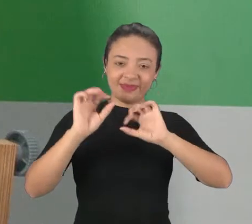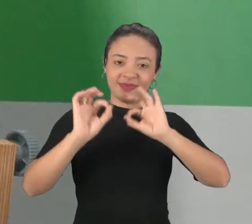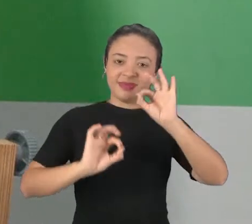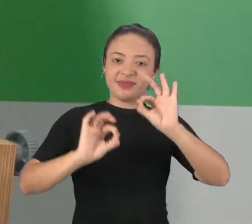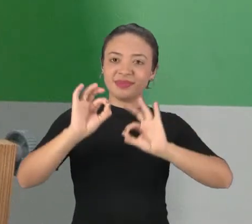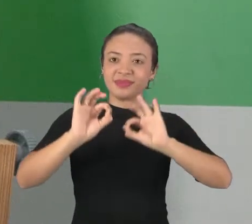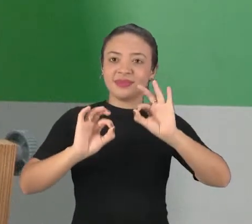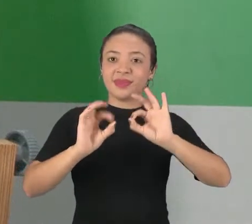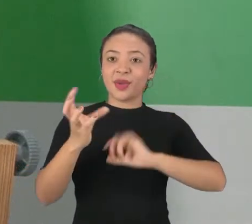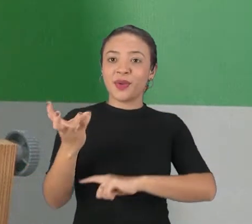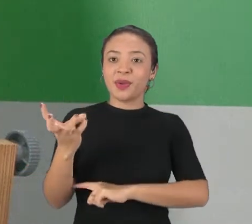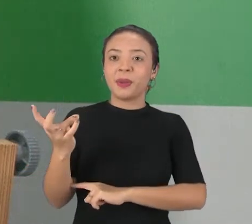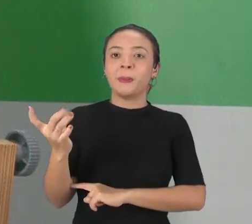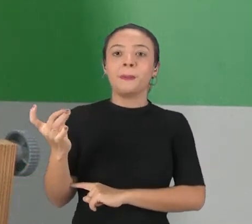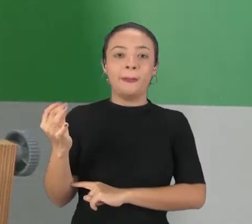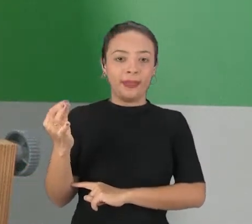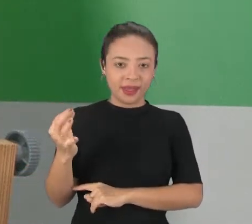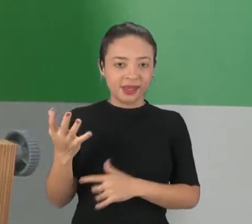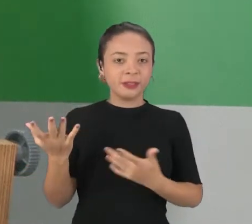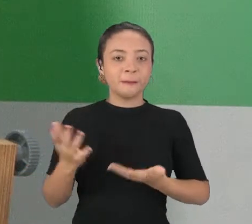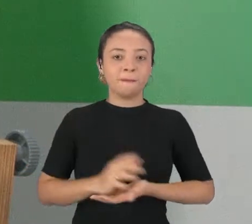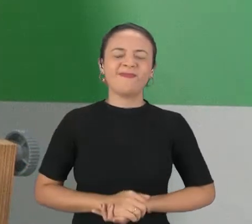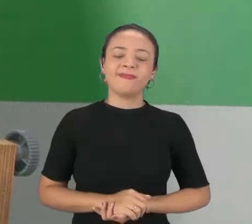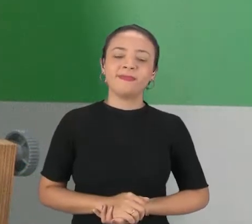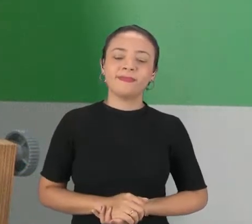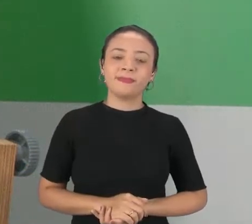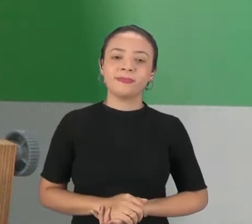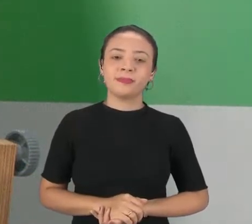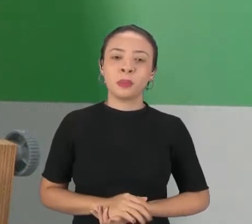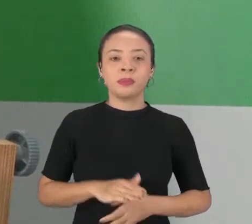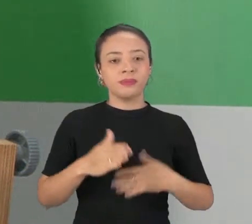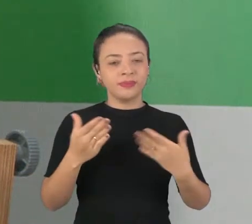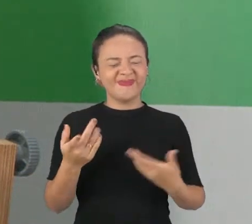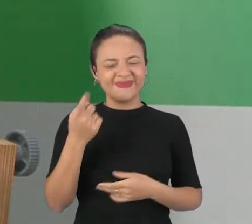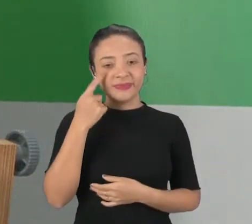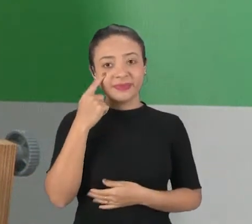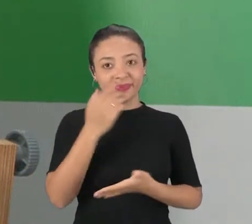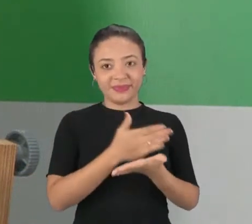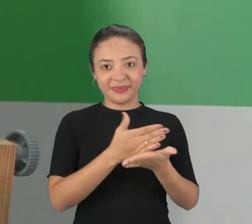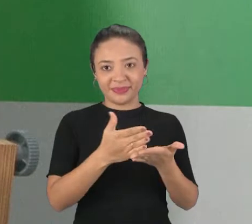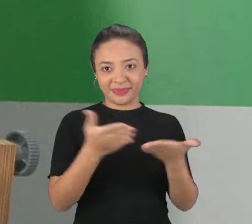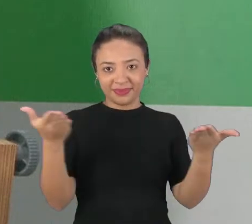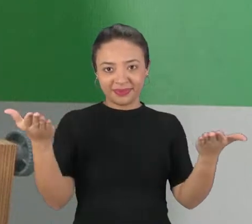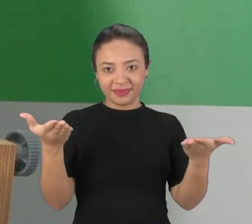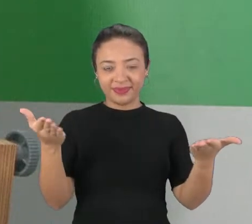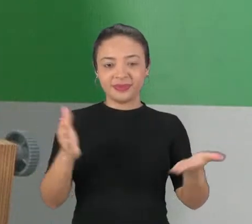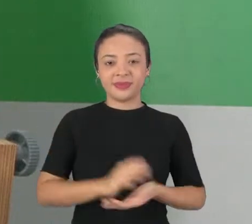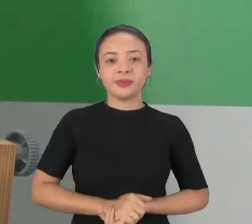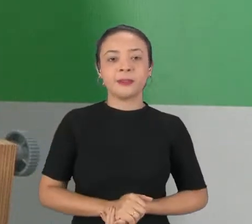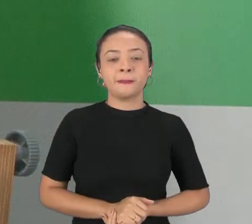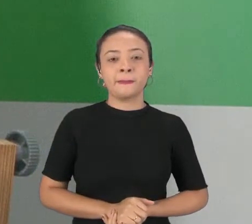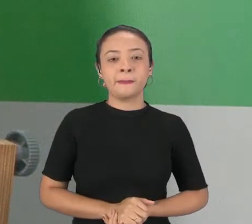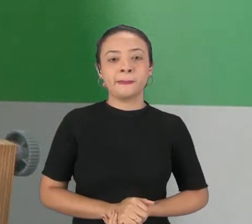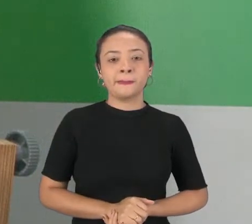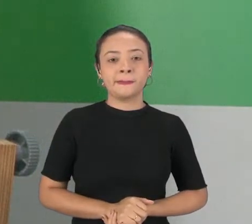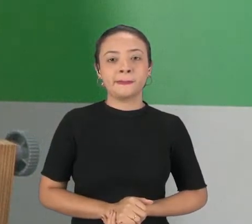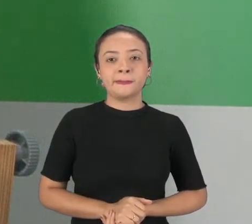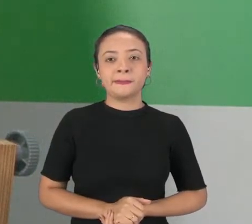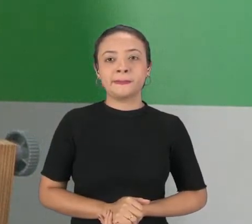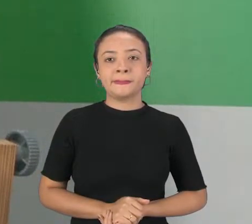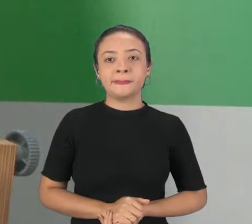fazendo a contagem isso mesmo então vamos aqui para o início saída